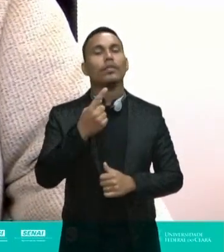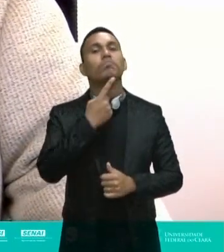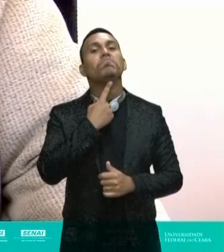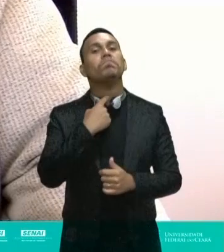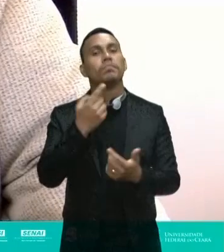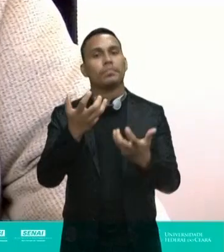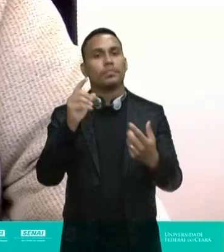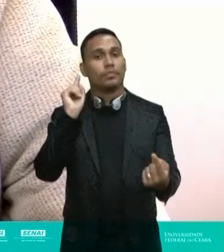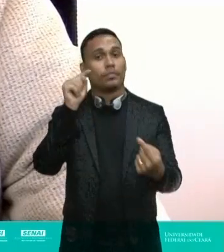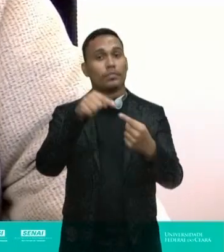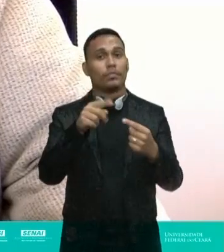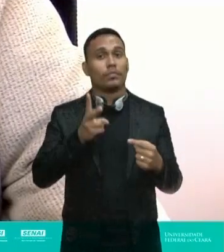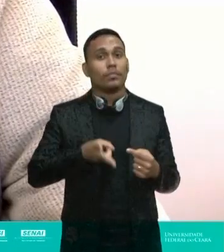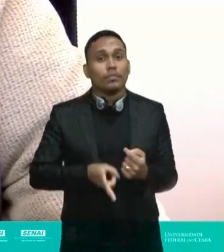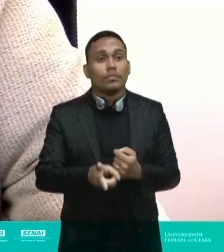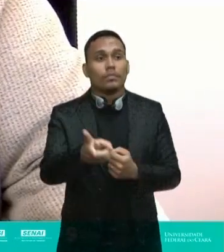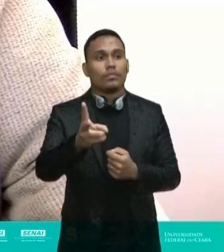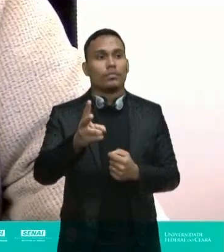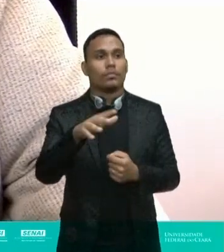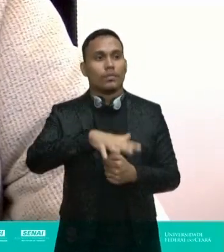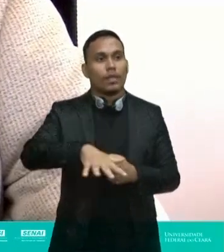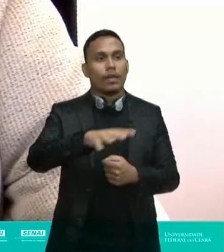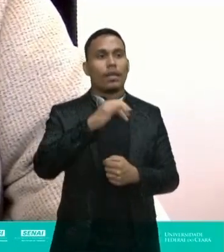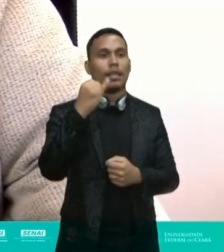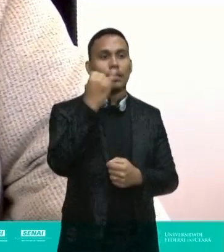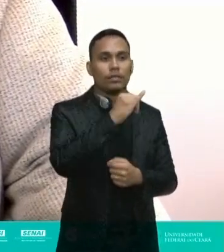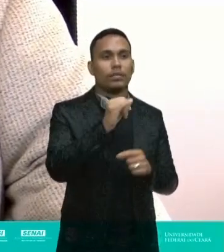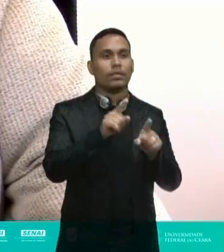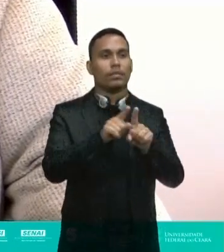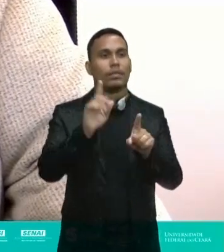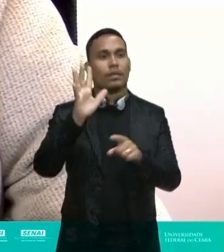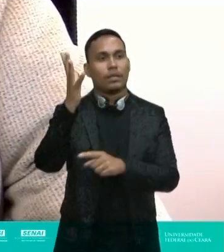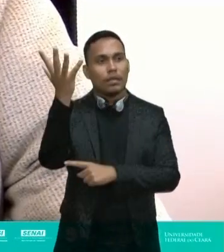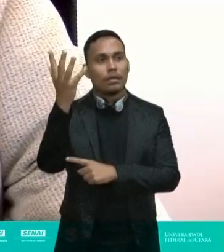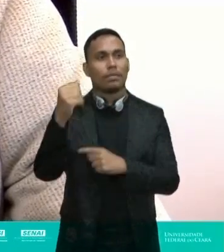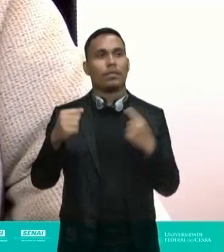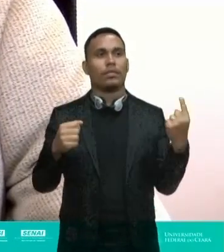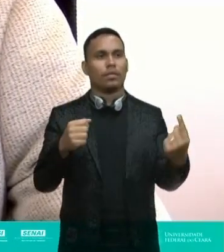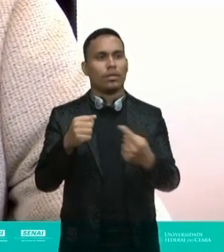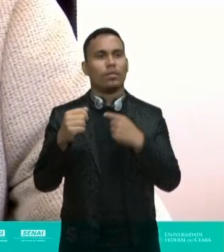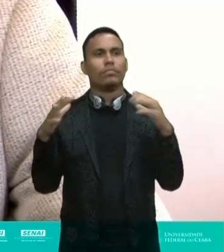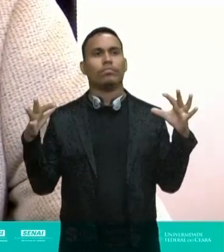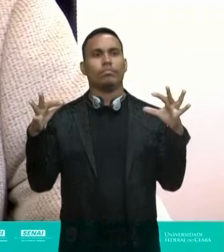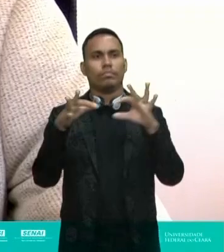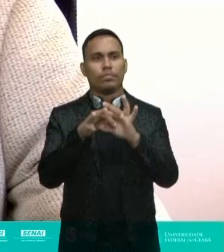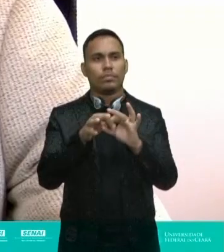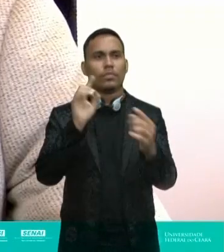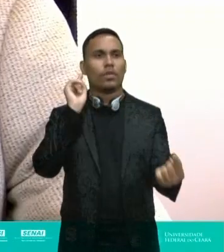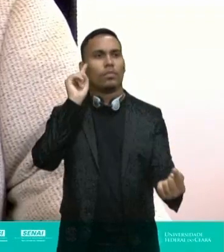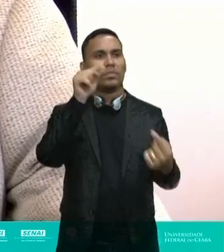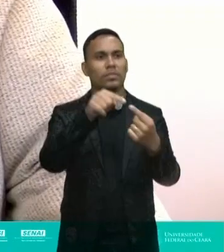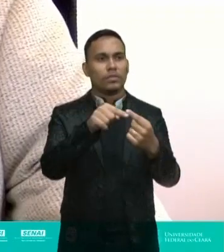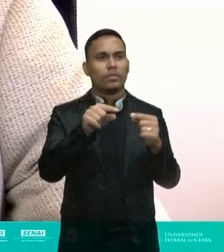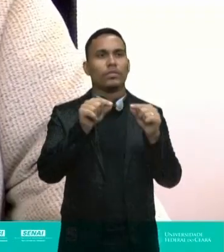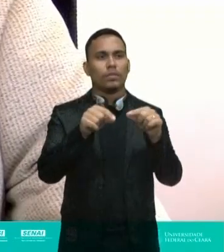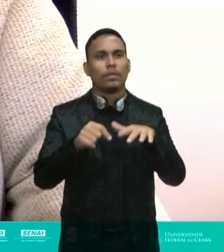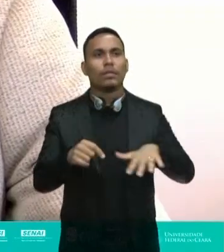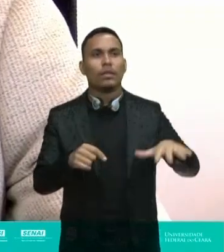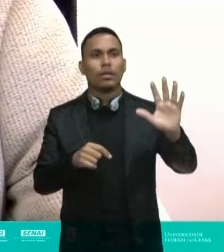renovada os objetivos em matéria de energia e clima. Estamos absolutamente empenhados na persecução dos objetivos do Pacto Ecológico